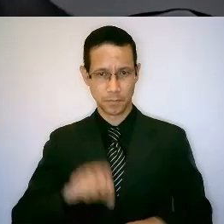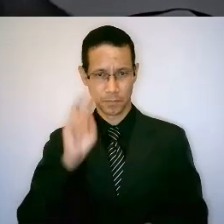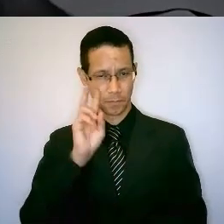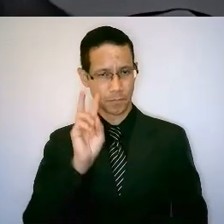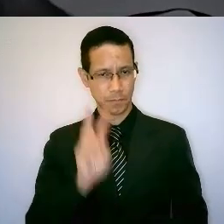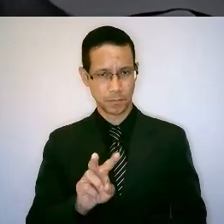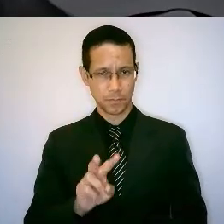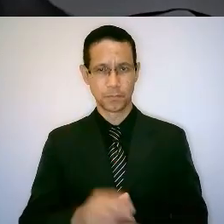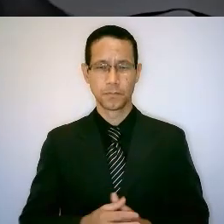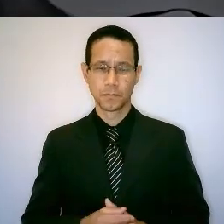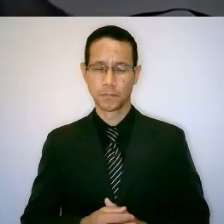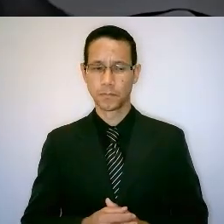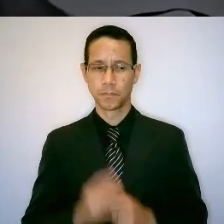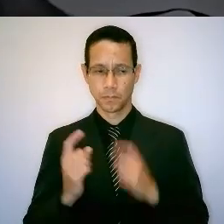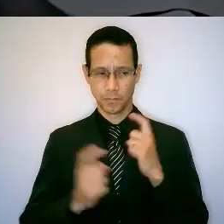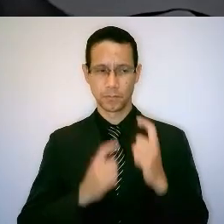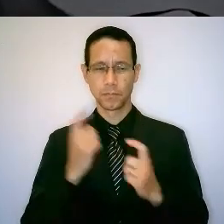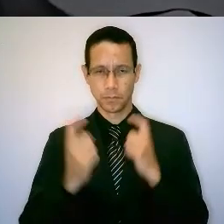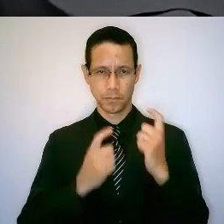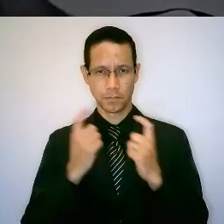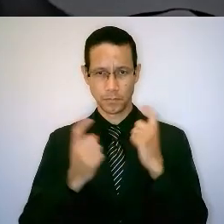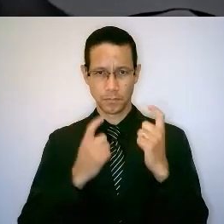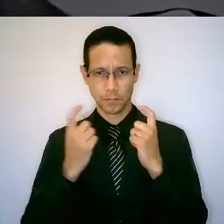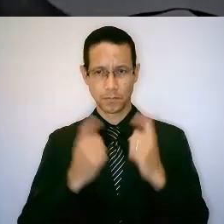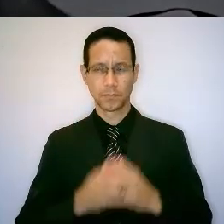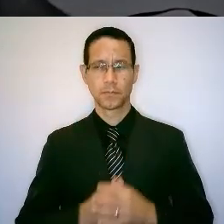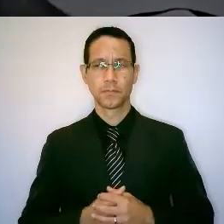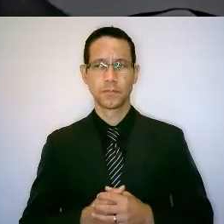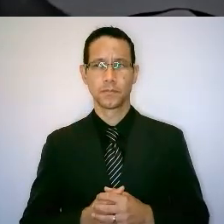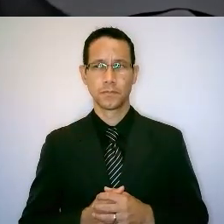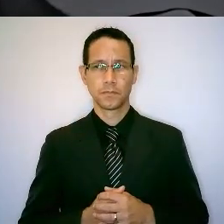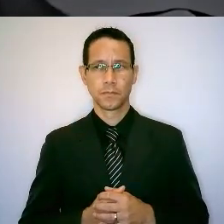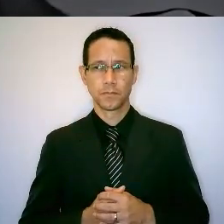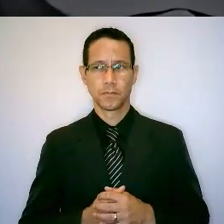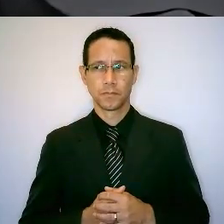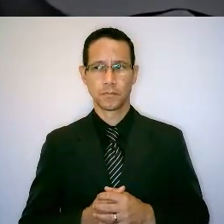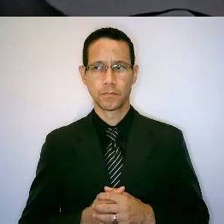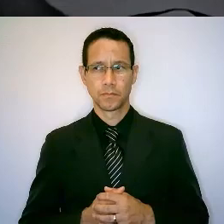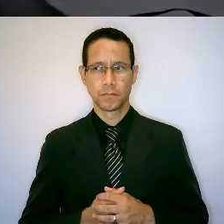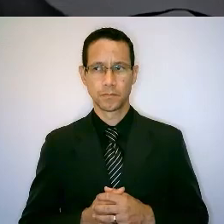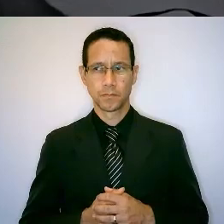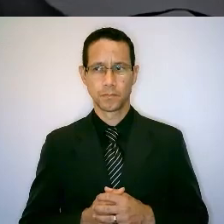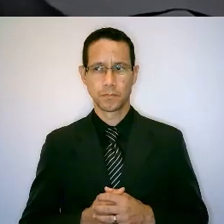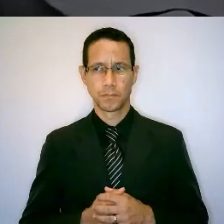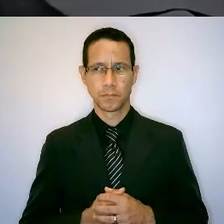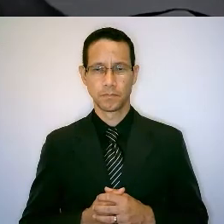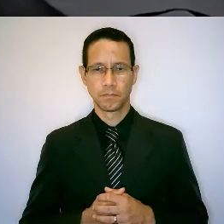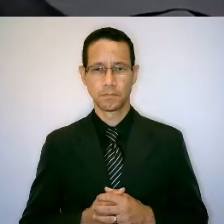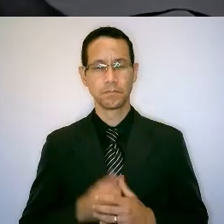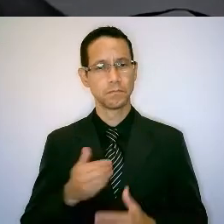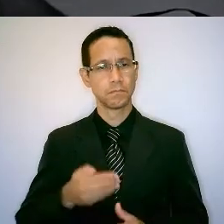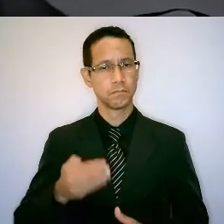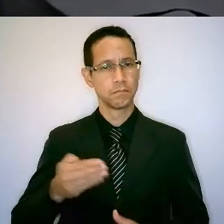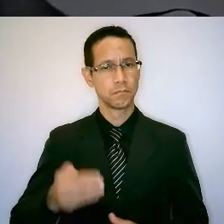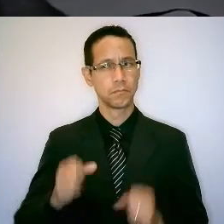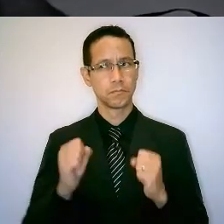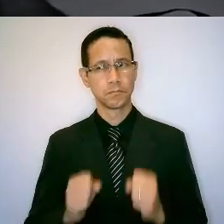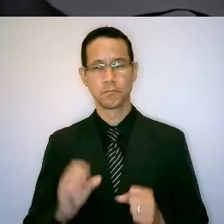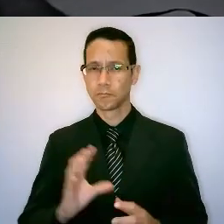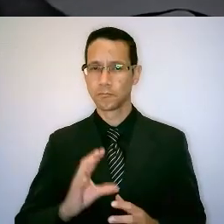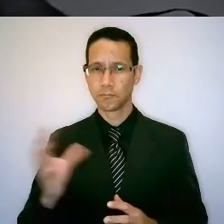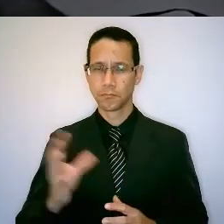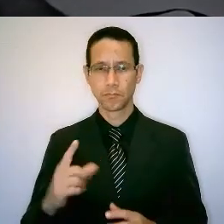preocupada com o que Possivelmente poderia acontecer que ele estaria olhando que ele